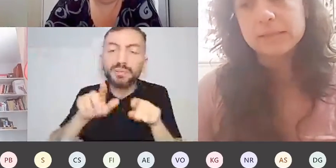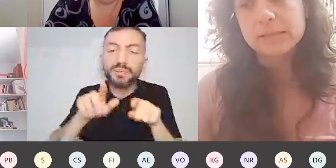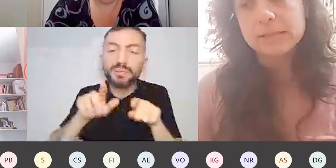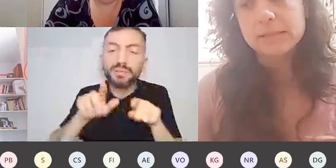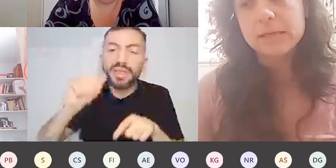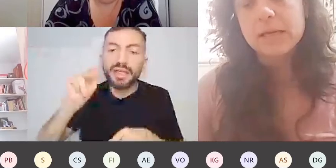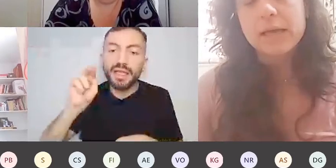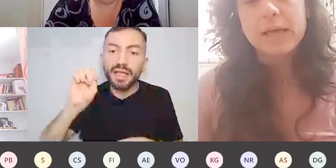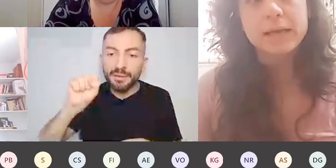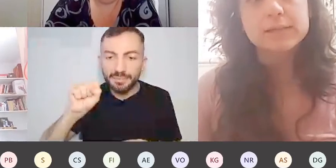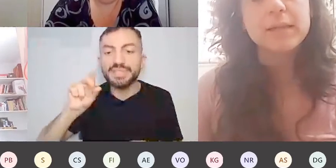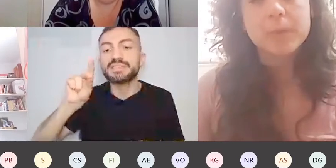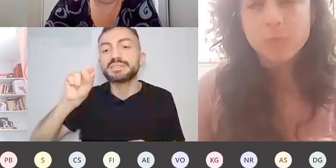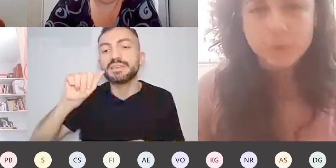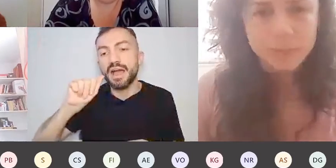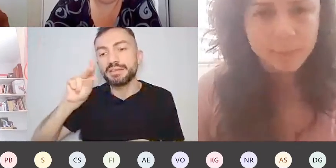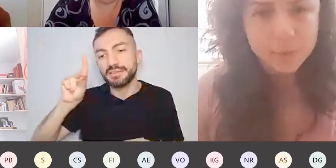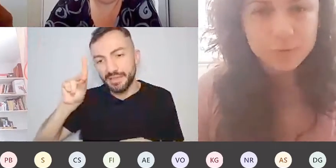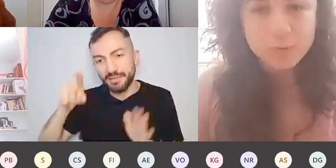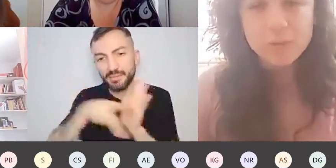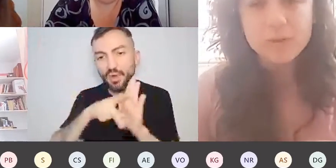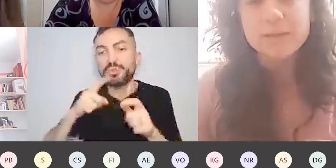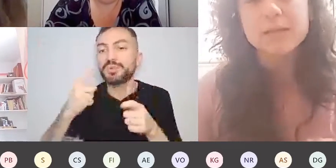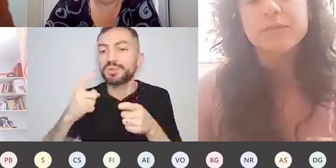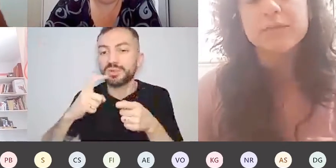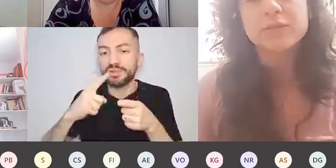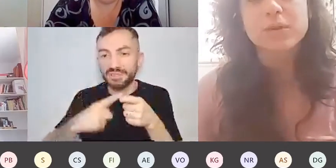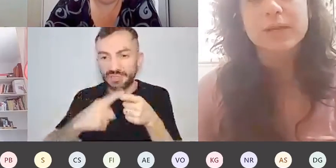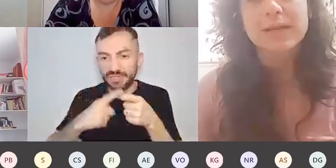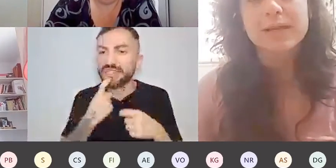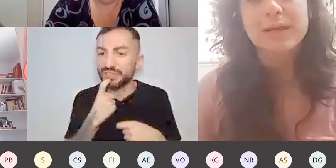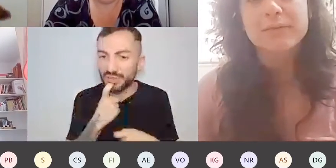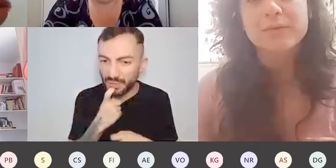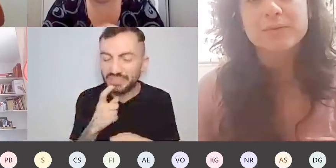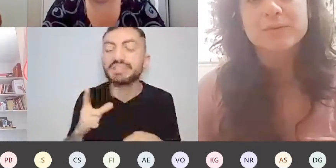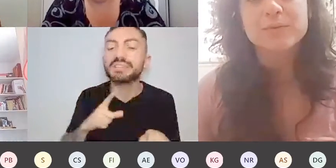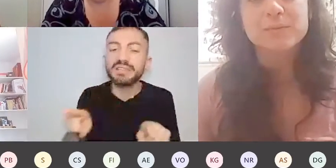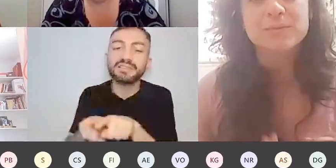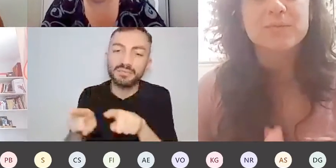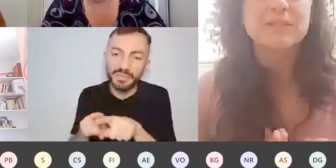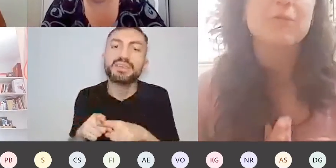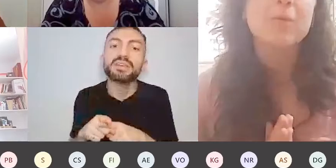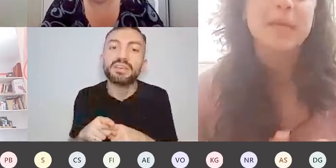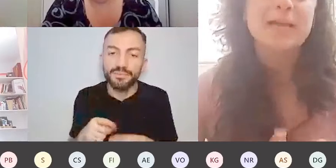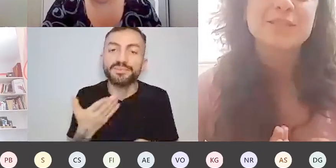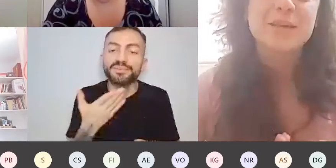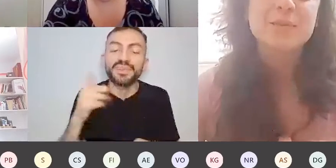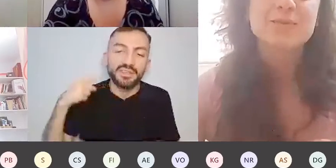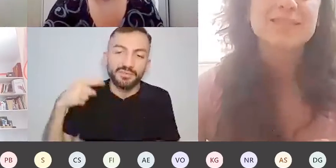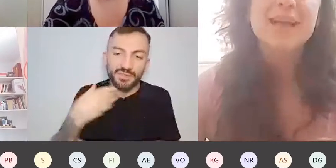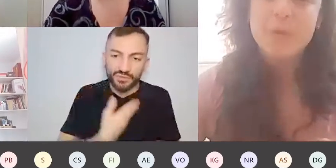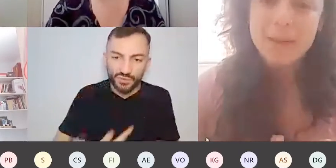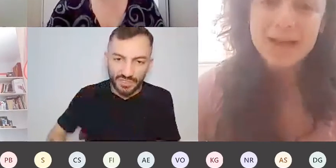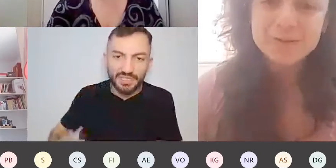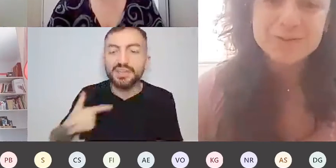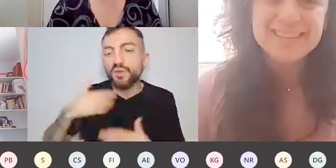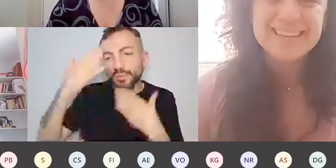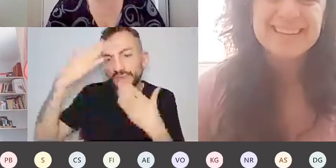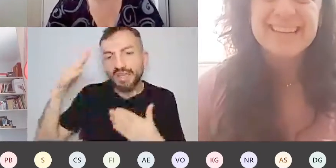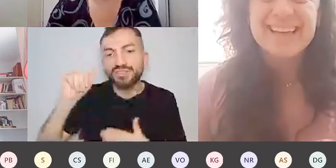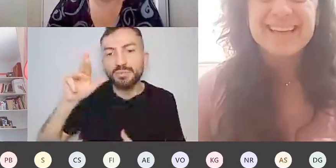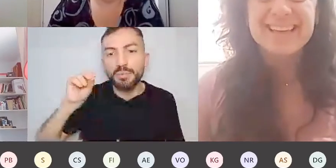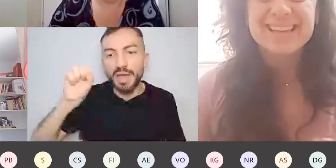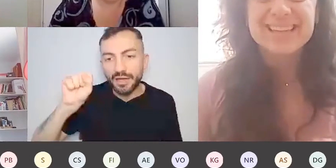de Campinas, sempre com muito apoio do Nucleocam da Defensoria, né? Vou fazer uma homenagem aqui ao